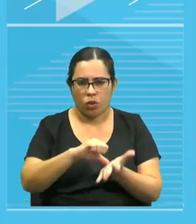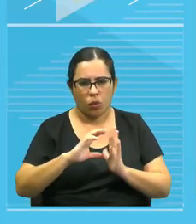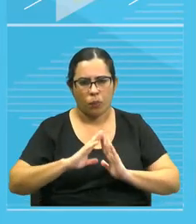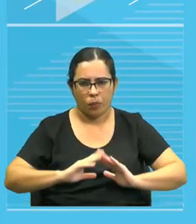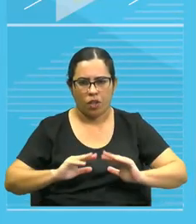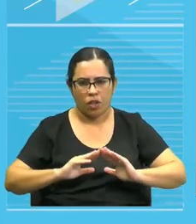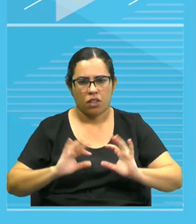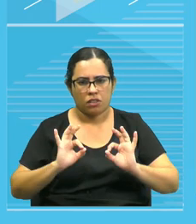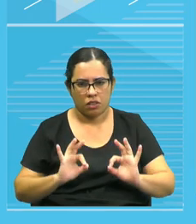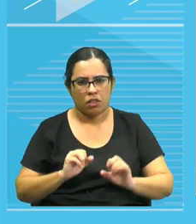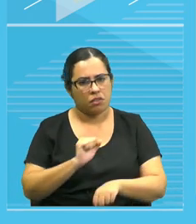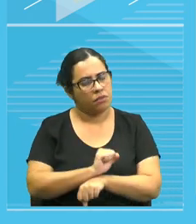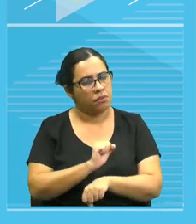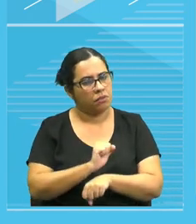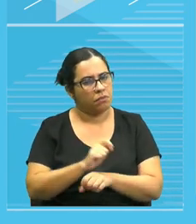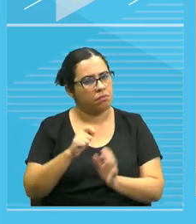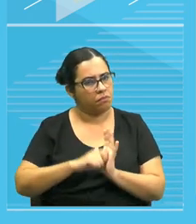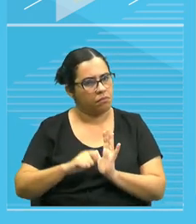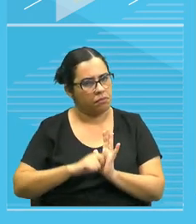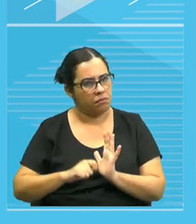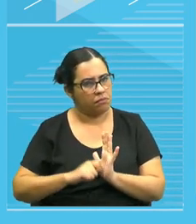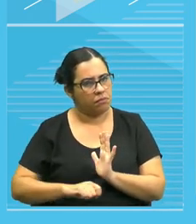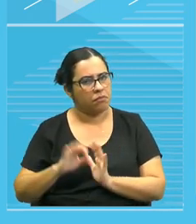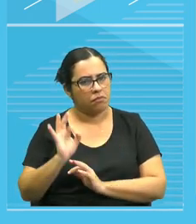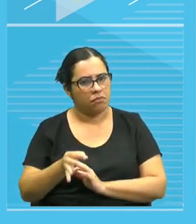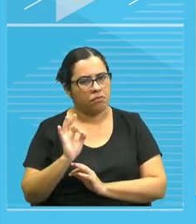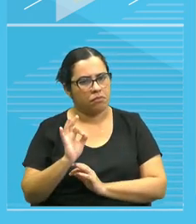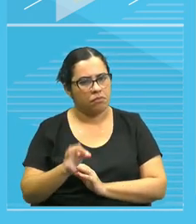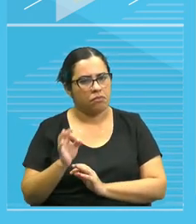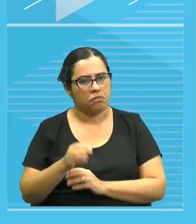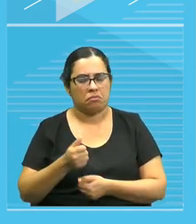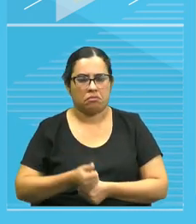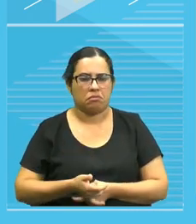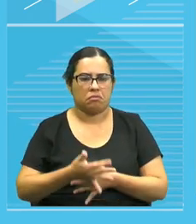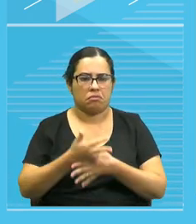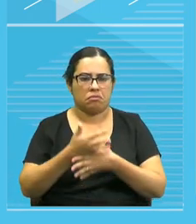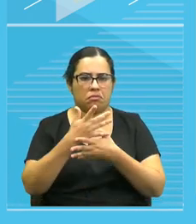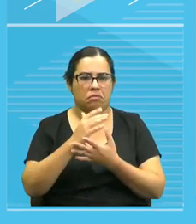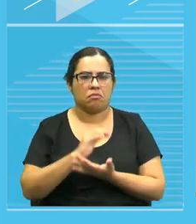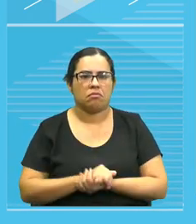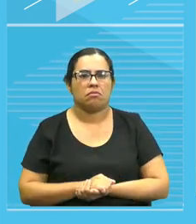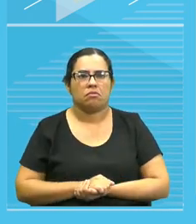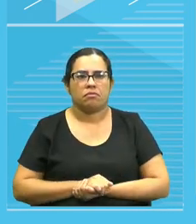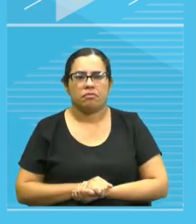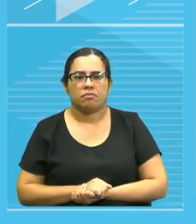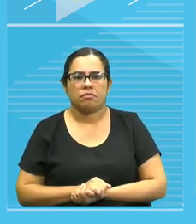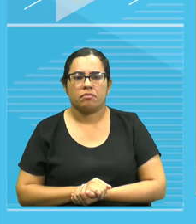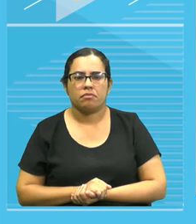printzinho quer que eu dê um tempo para vocês anotar algo é coloca aqui no chat para mim por favor